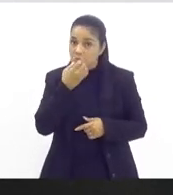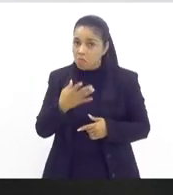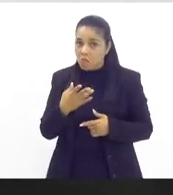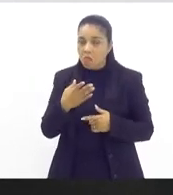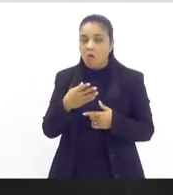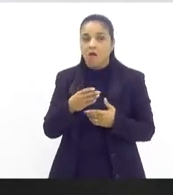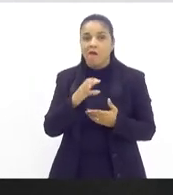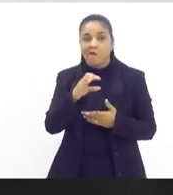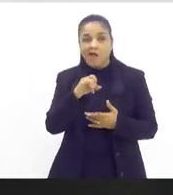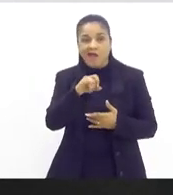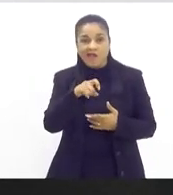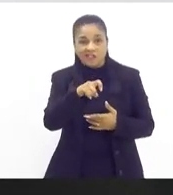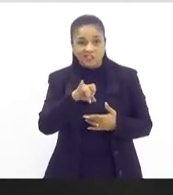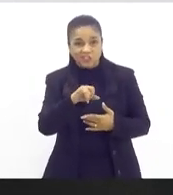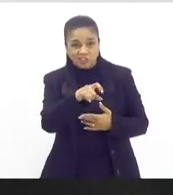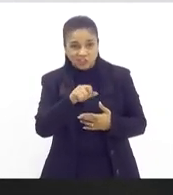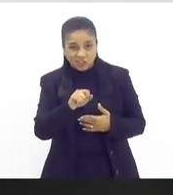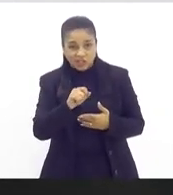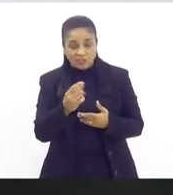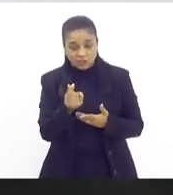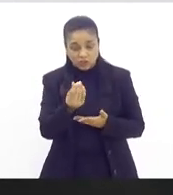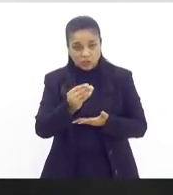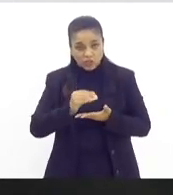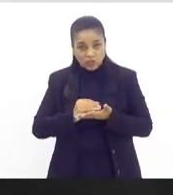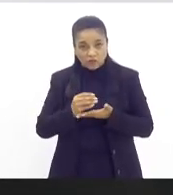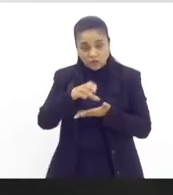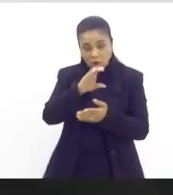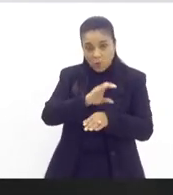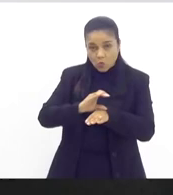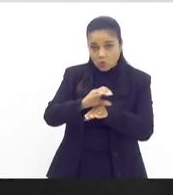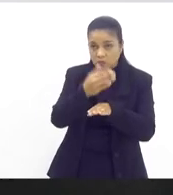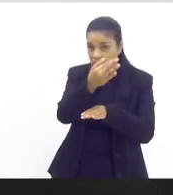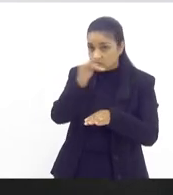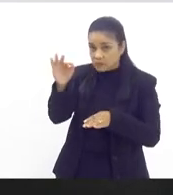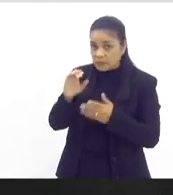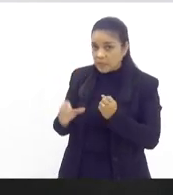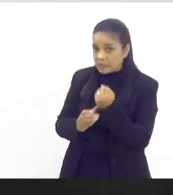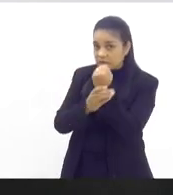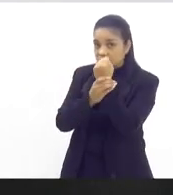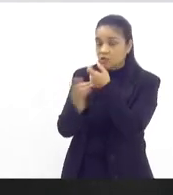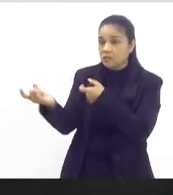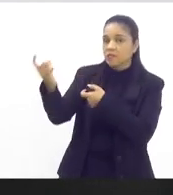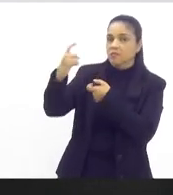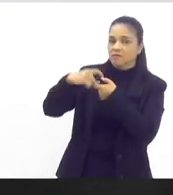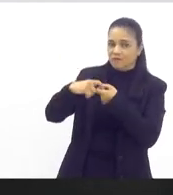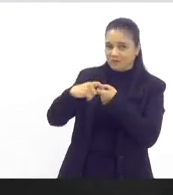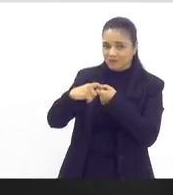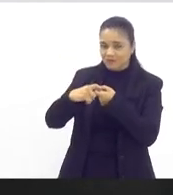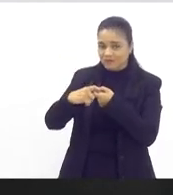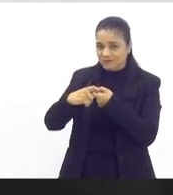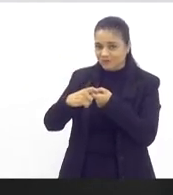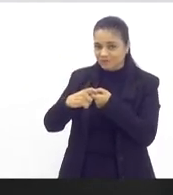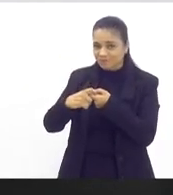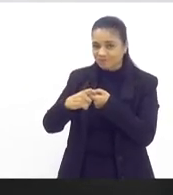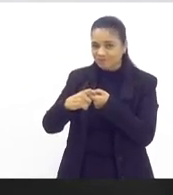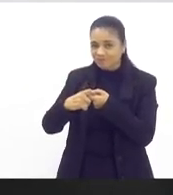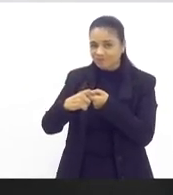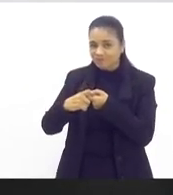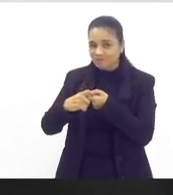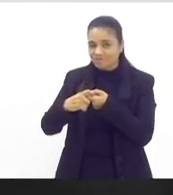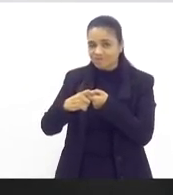ficava com o Conselho Federativo que garantiria essa devolução. Com essa possível